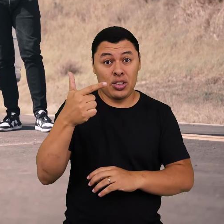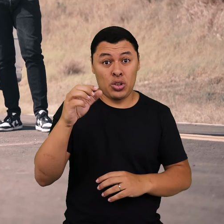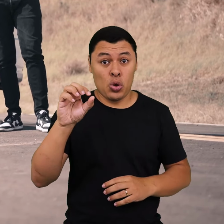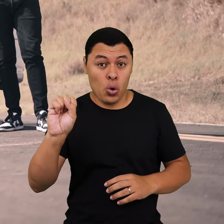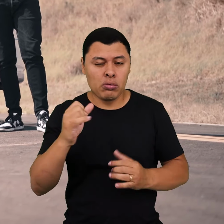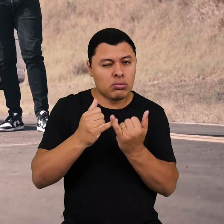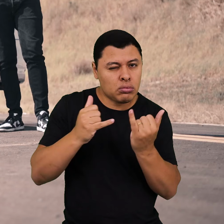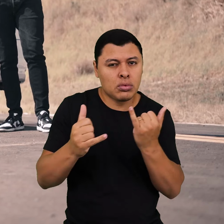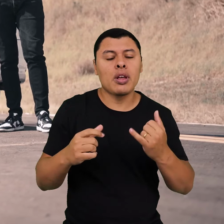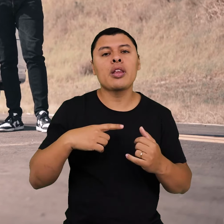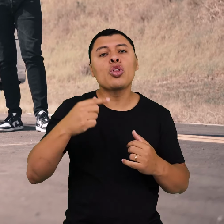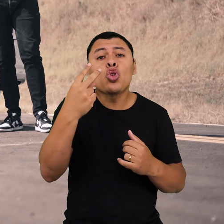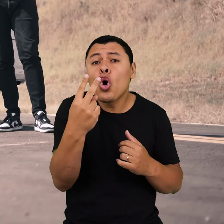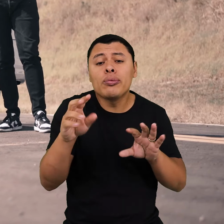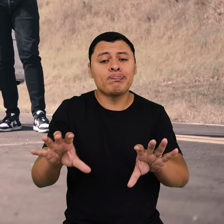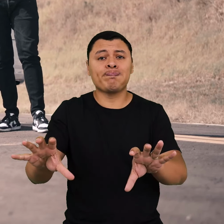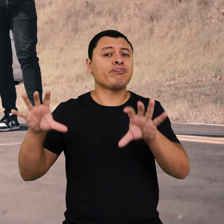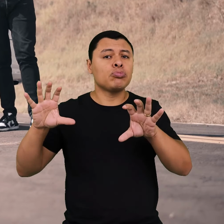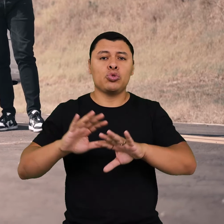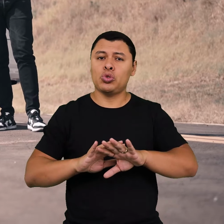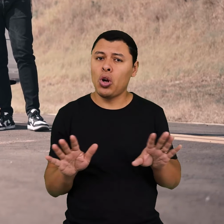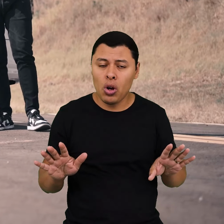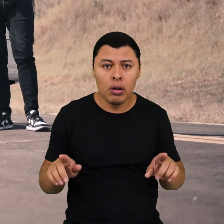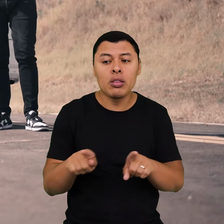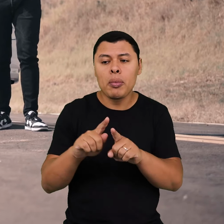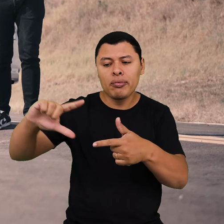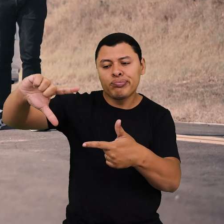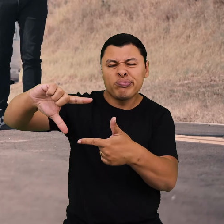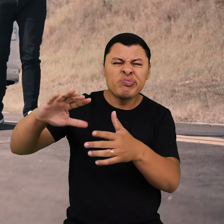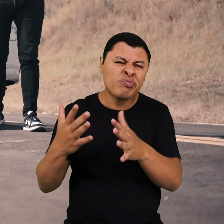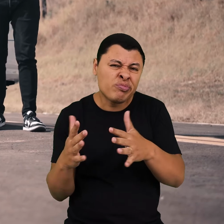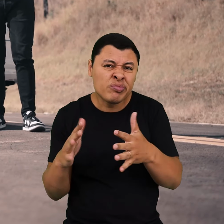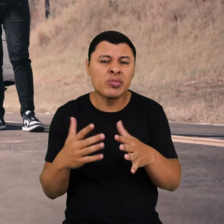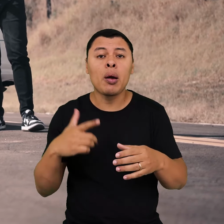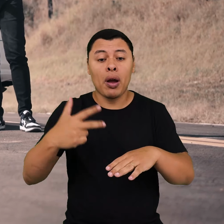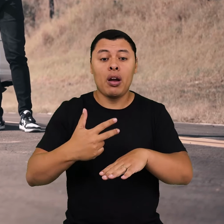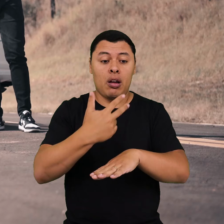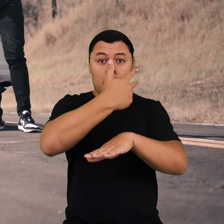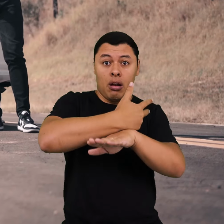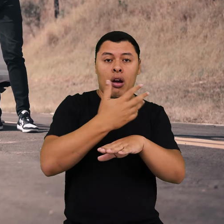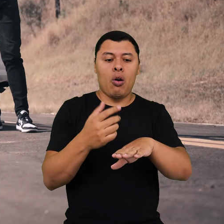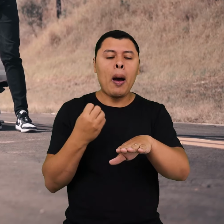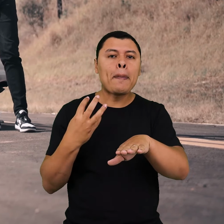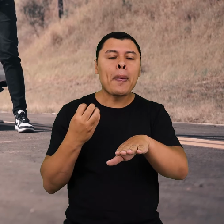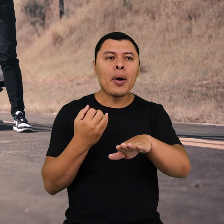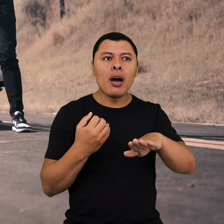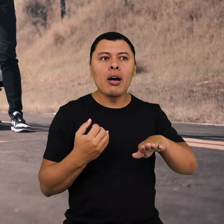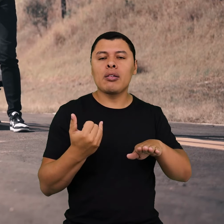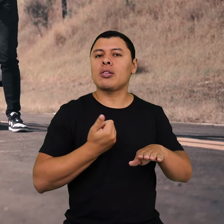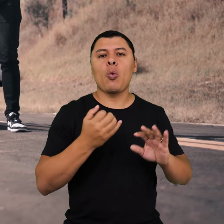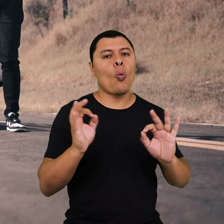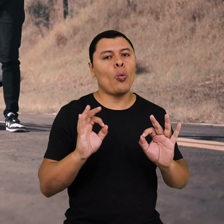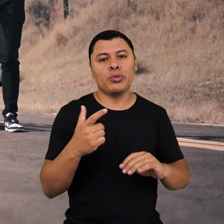menos próximo, só 2 airbags, também o sistema de infotainment mais ou menos, e também não tem sensores de estacionamento nem câmera de ré, então fica também